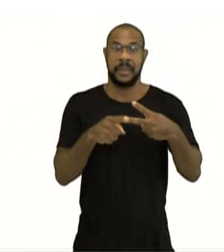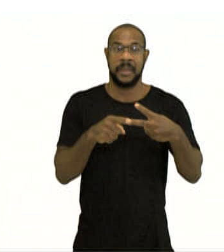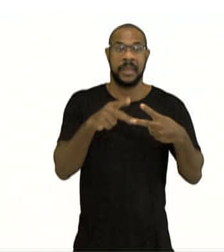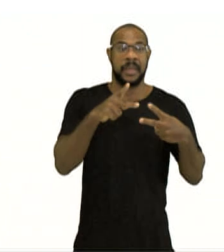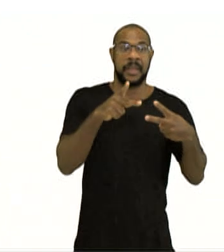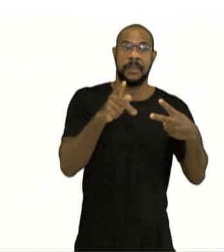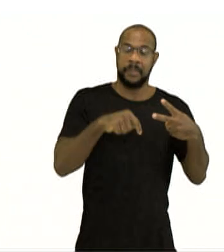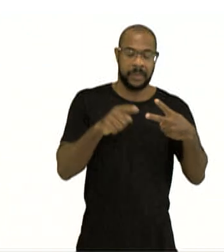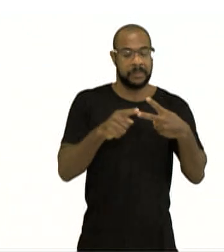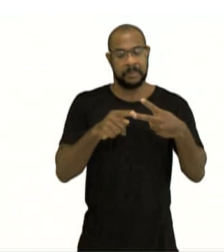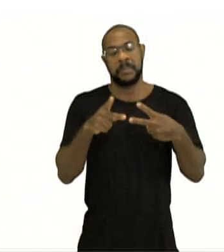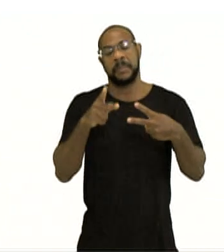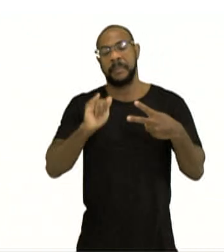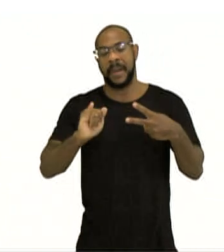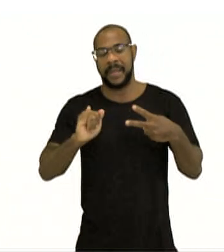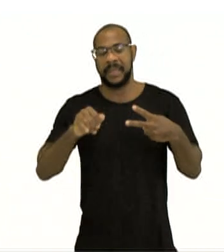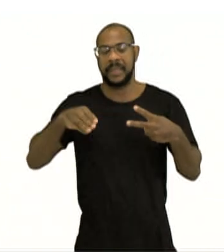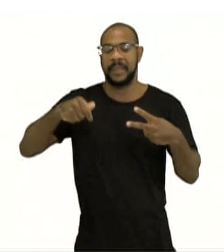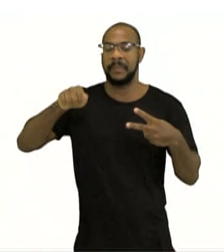Eu falo plural, pais.